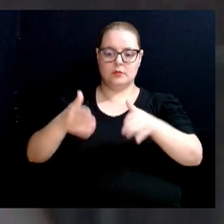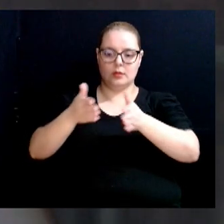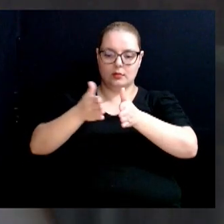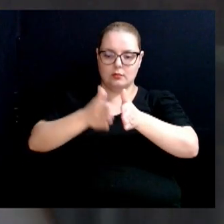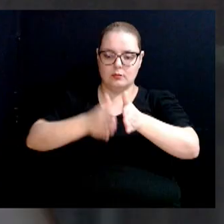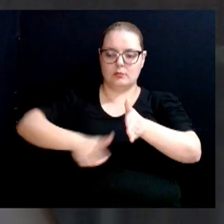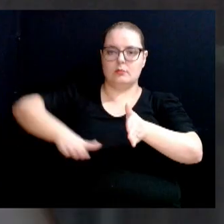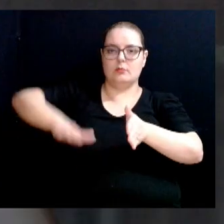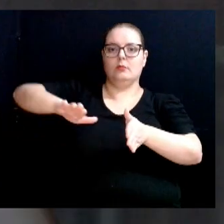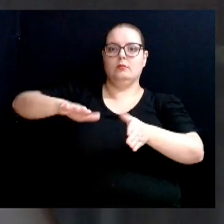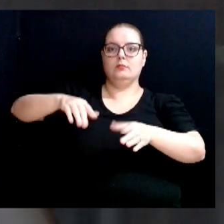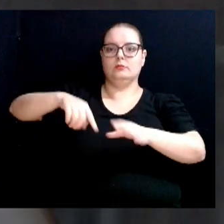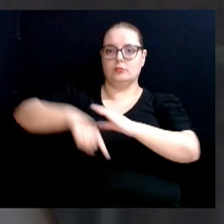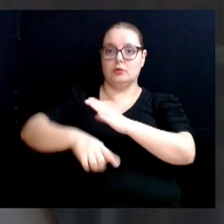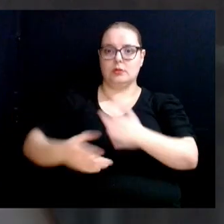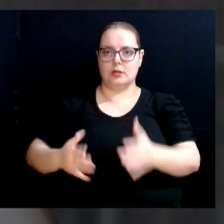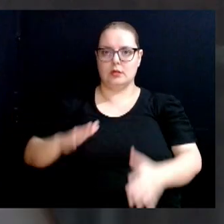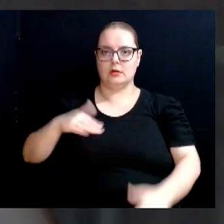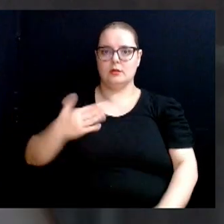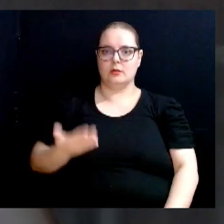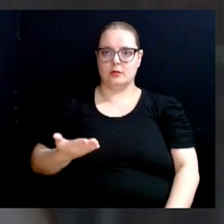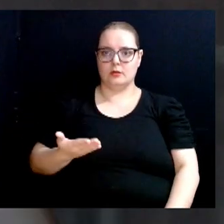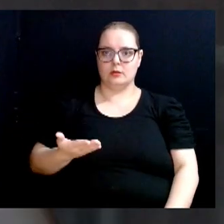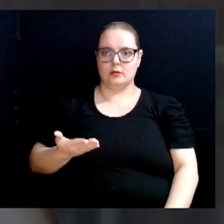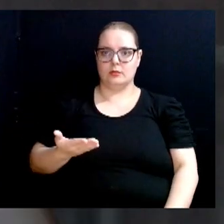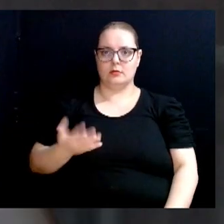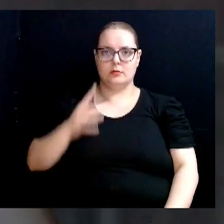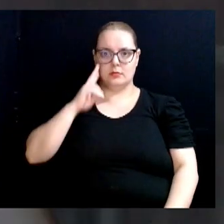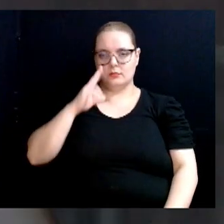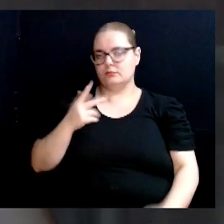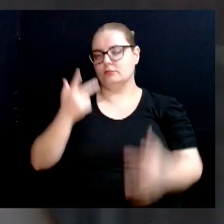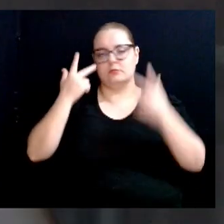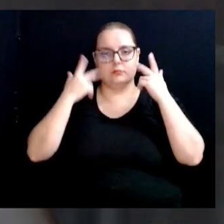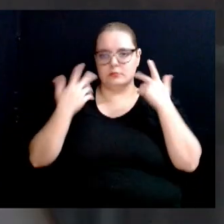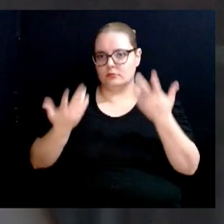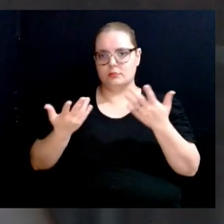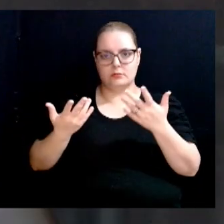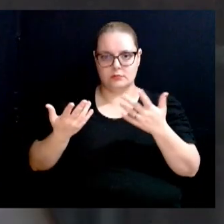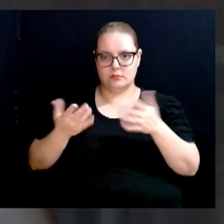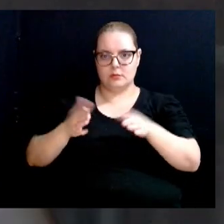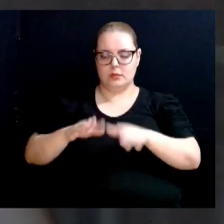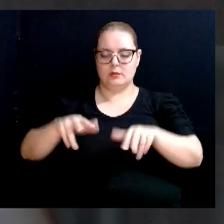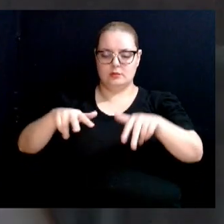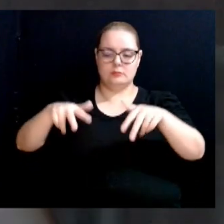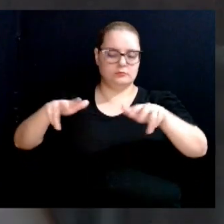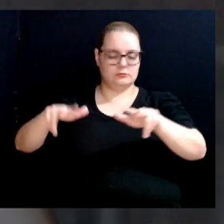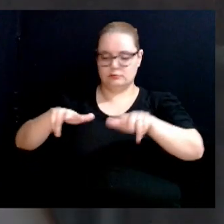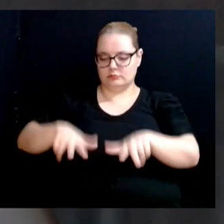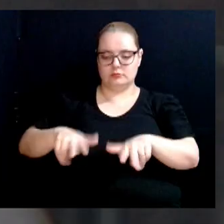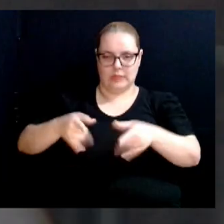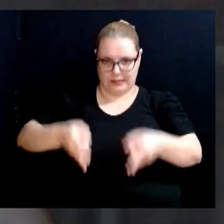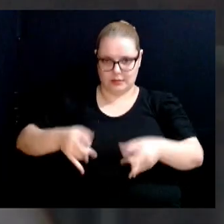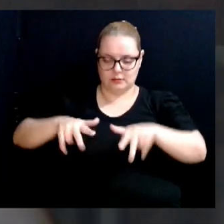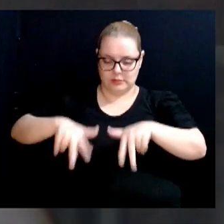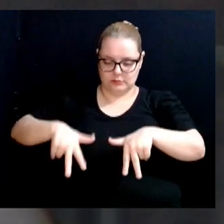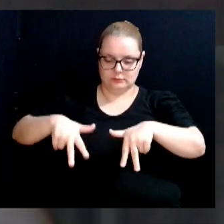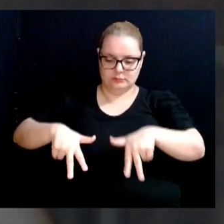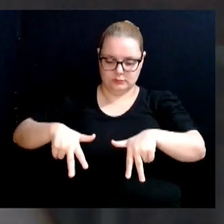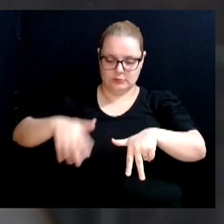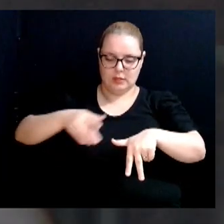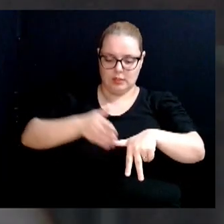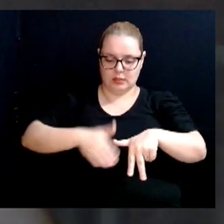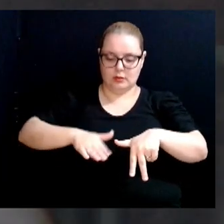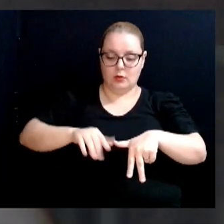quando a gente olha essas pessoas, e assim, isso tá muito comum, às vezes até eu entro nesse limbo e todo mundo acaba entrando porque é